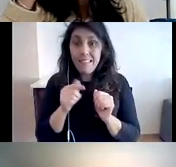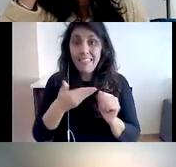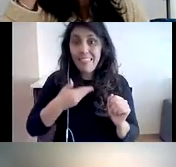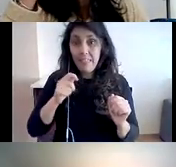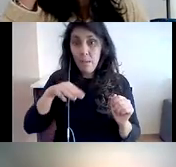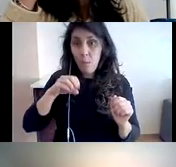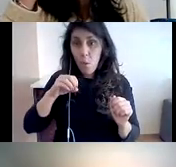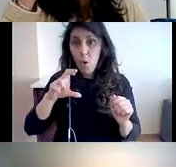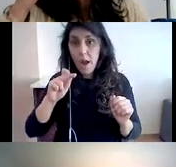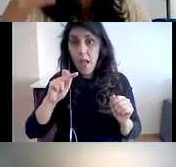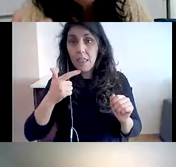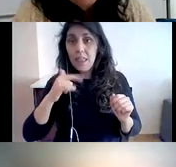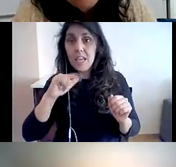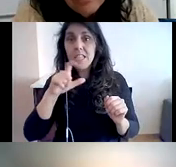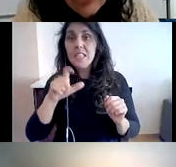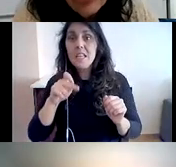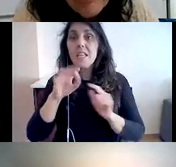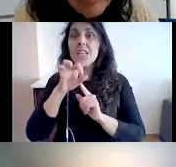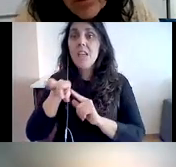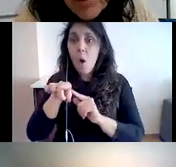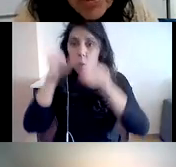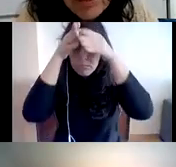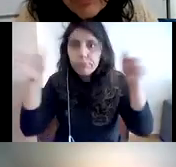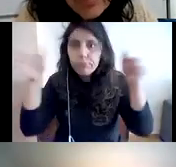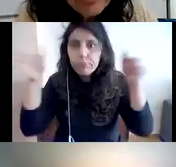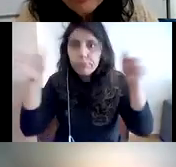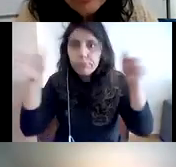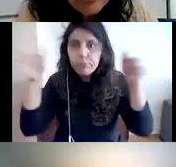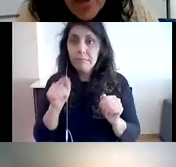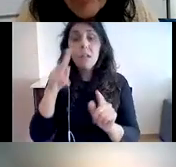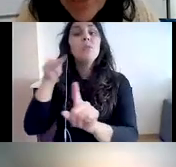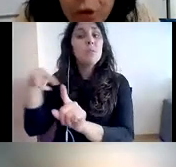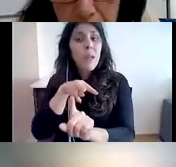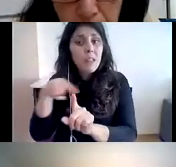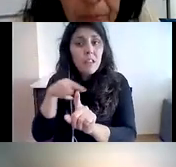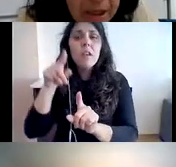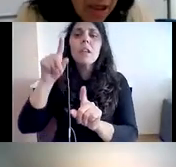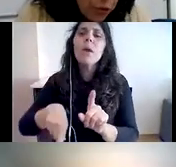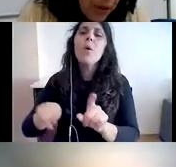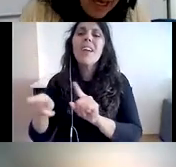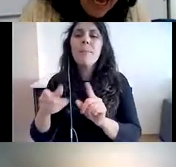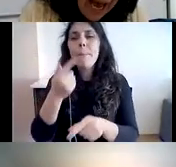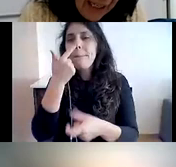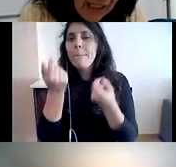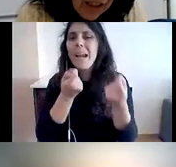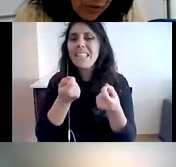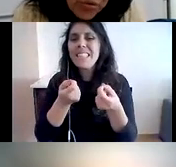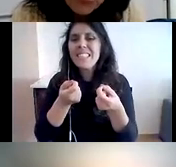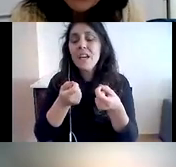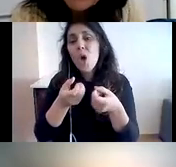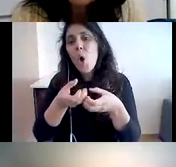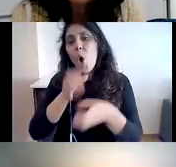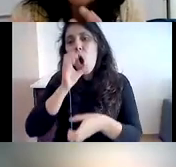esta perspectiva também é, incontornavelmente, uma perspectiva de copo meio cheio. Isto é, há aqui